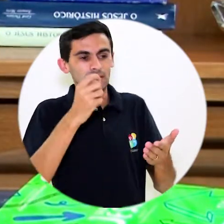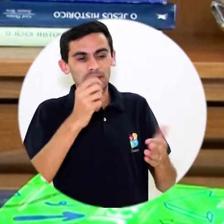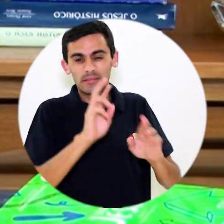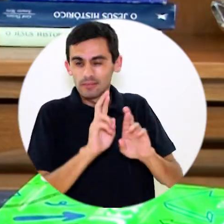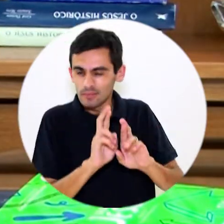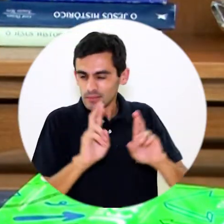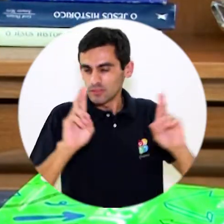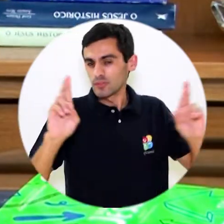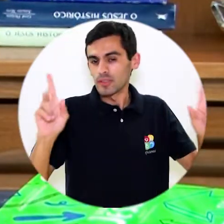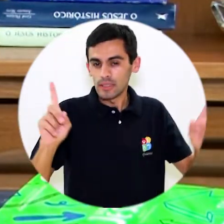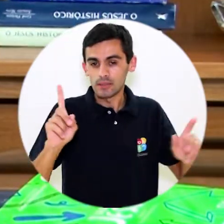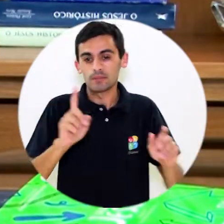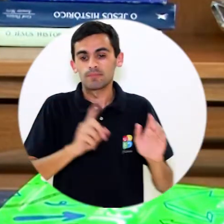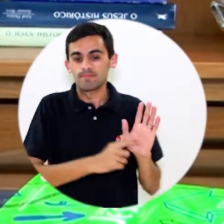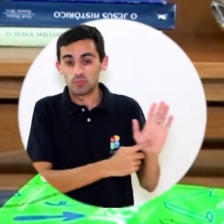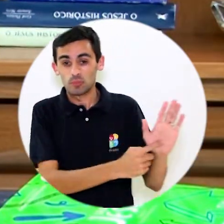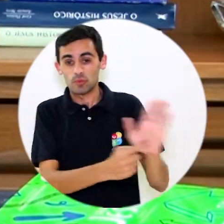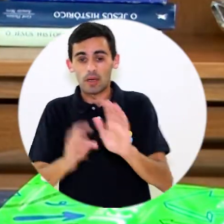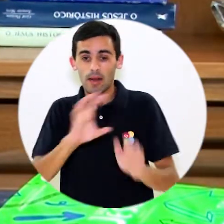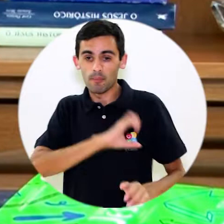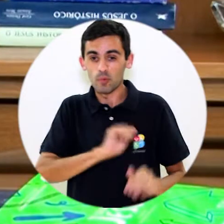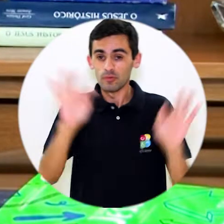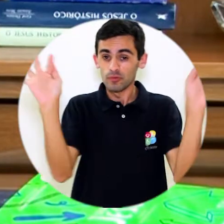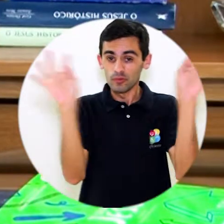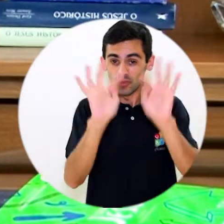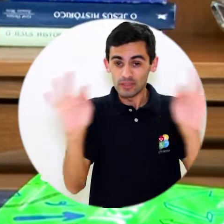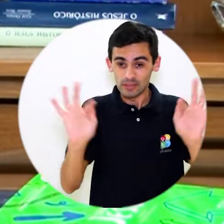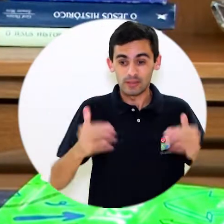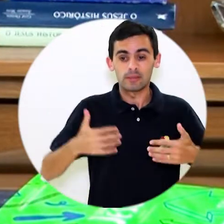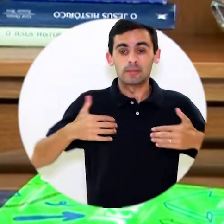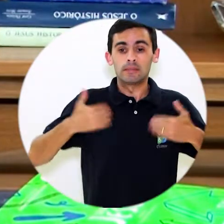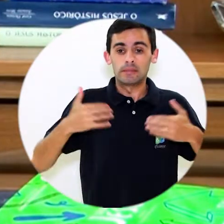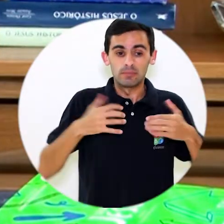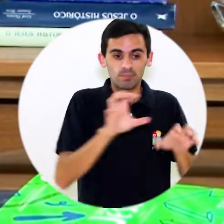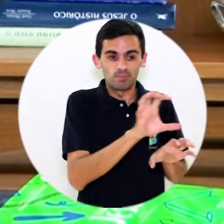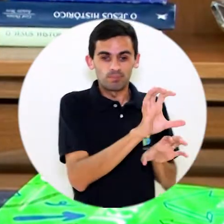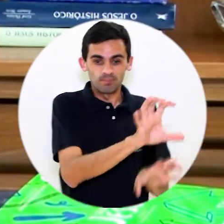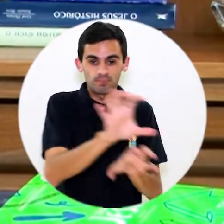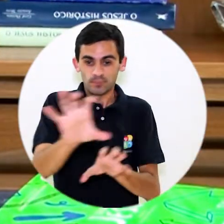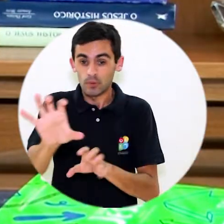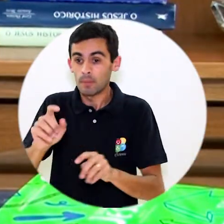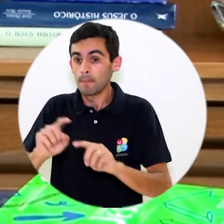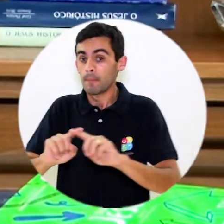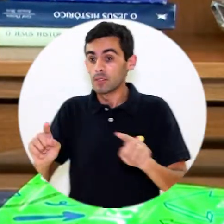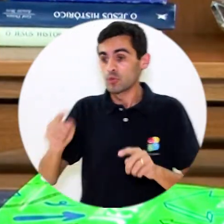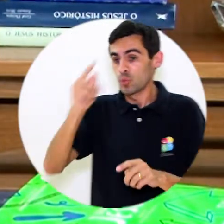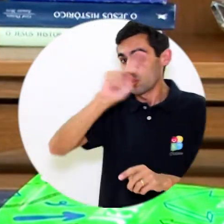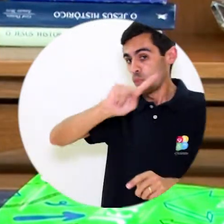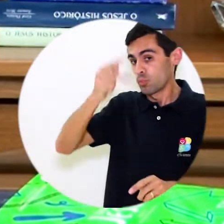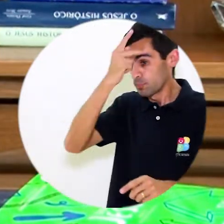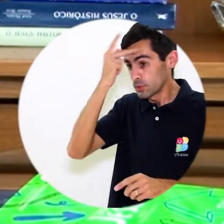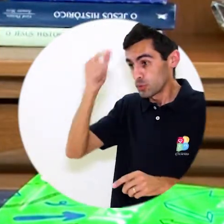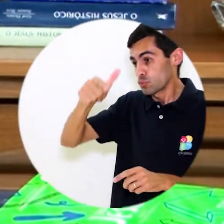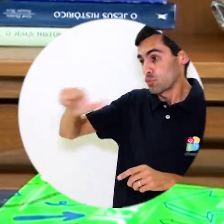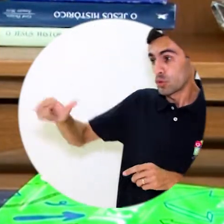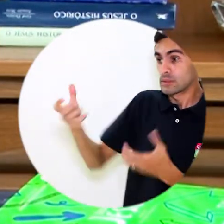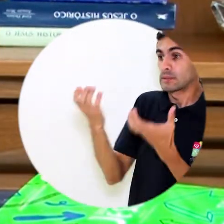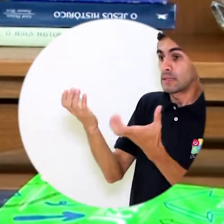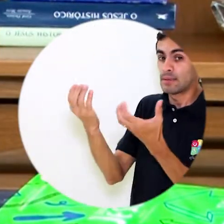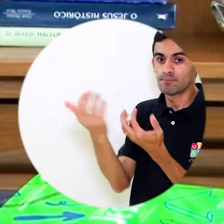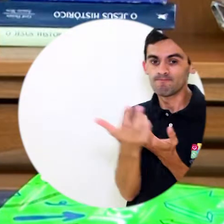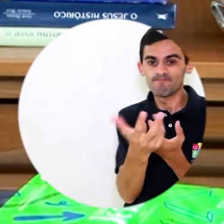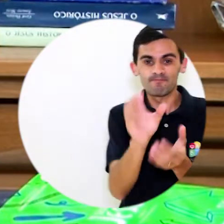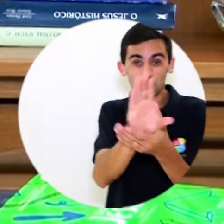história tão radical de amor, de felicidade, de alegria e de influência, que outras